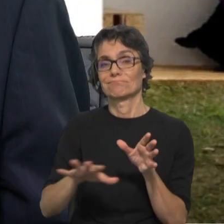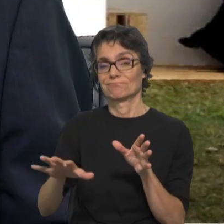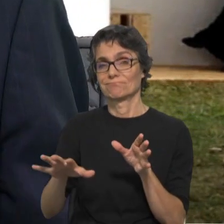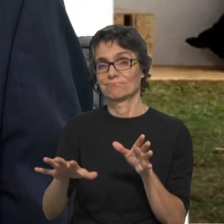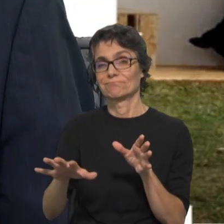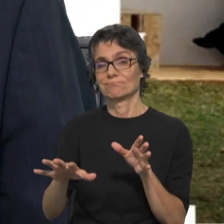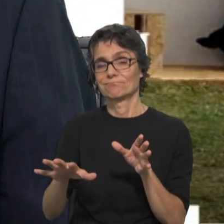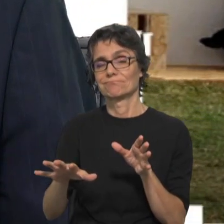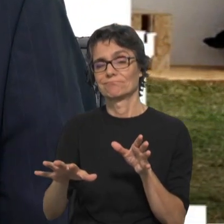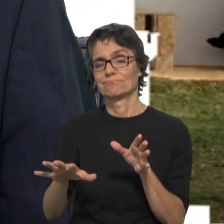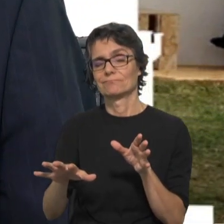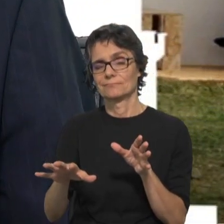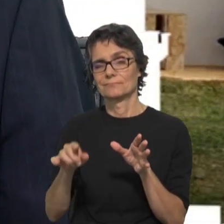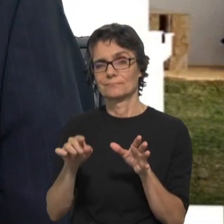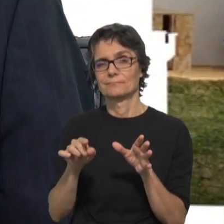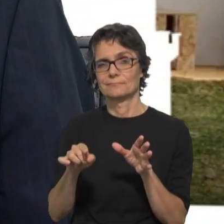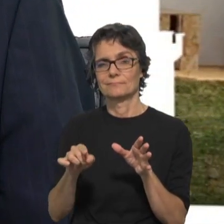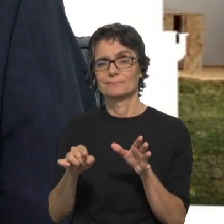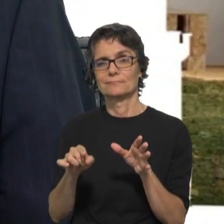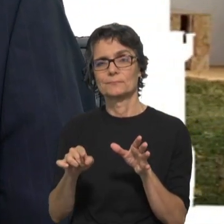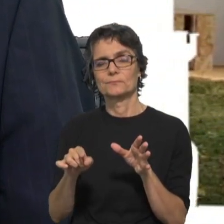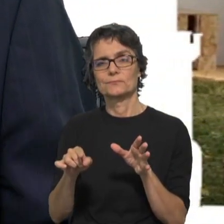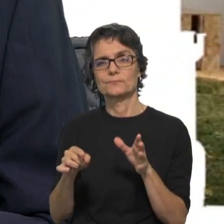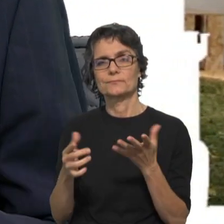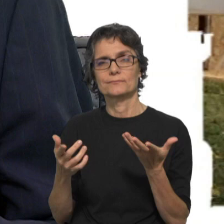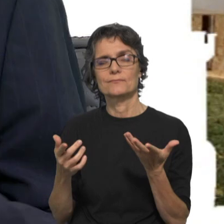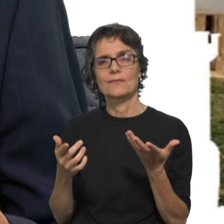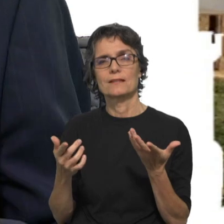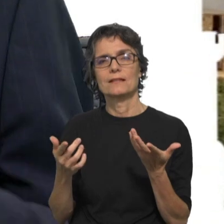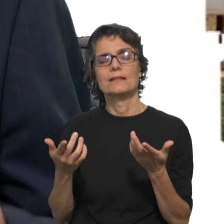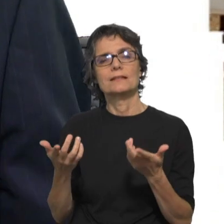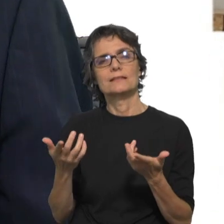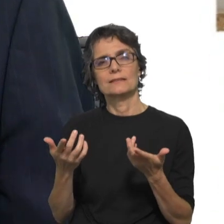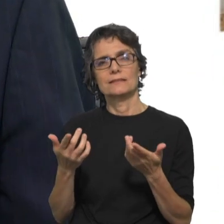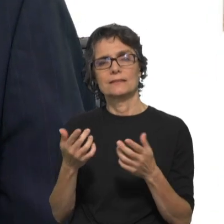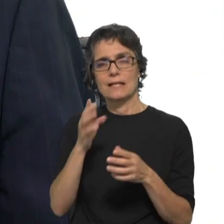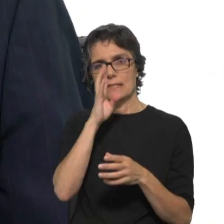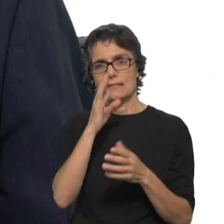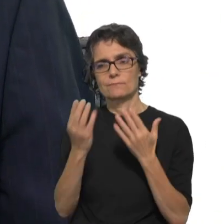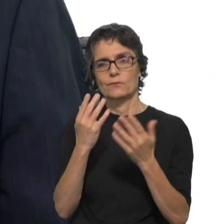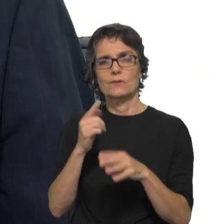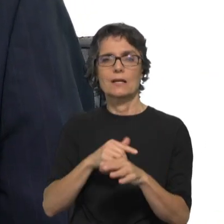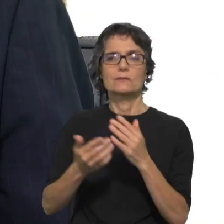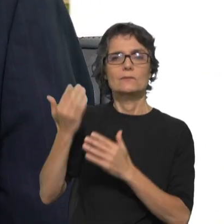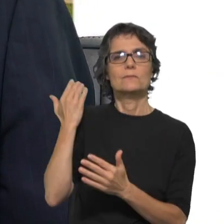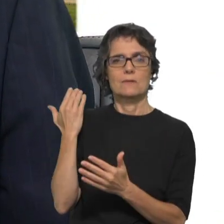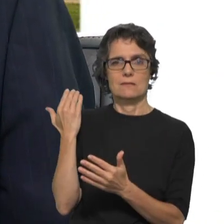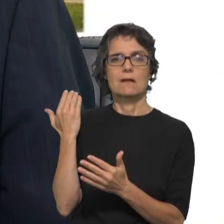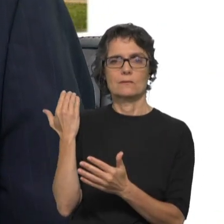improvável que realmente esse tipo de acontecimentos se dessem naquele tempo e naquele